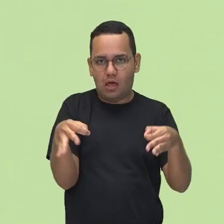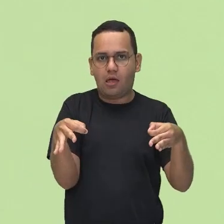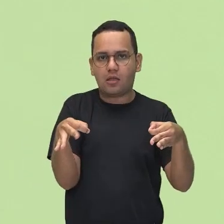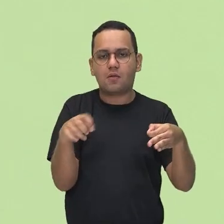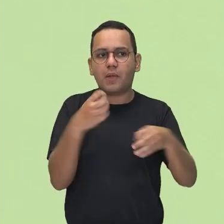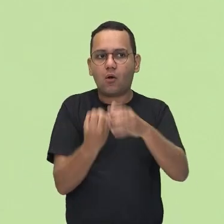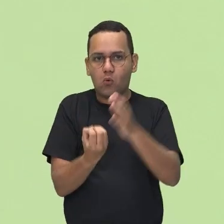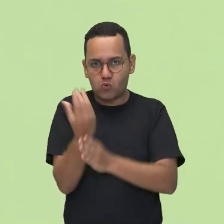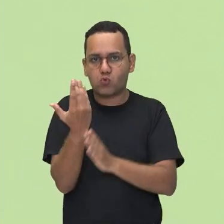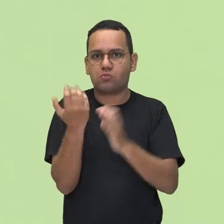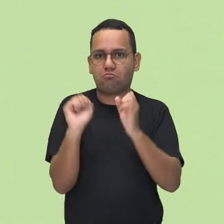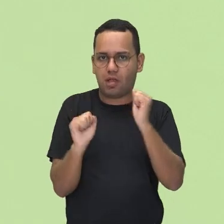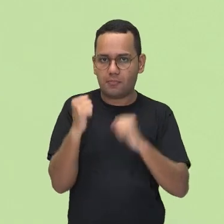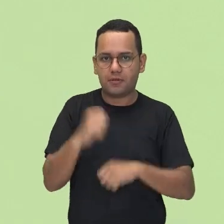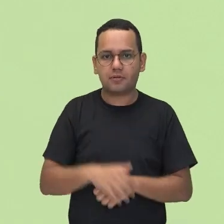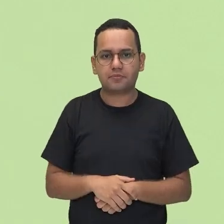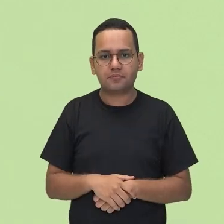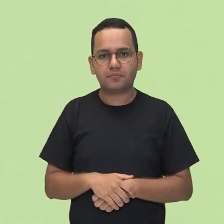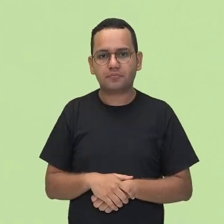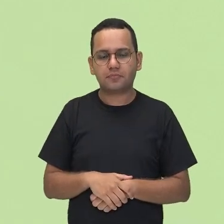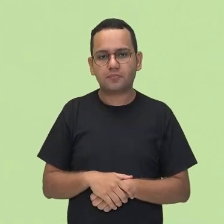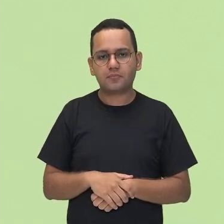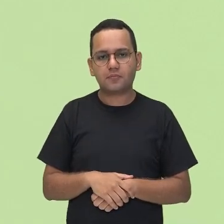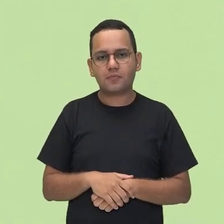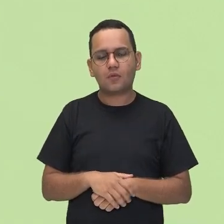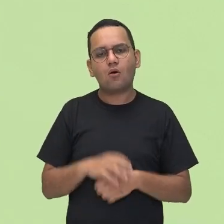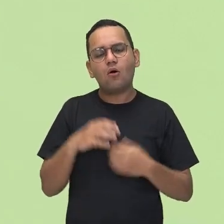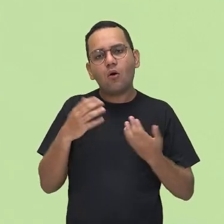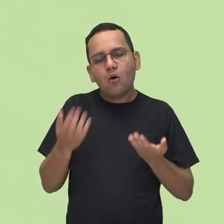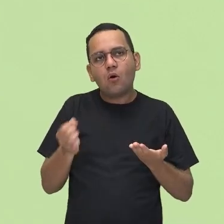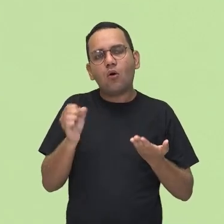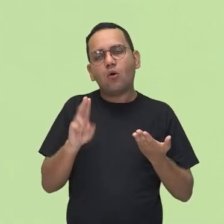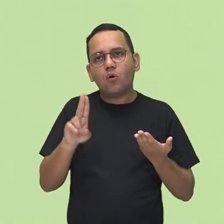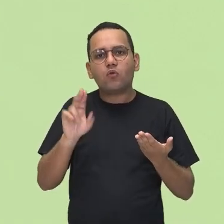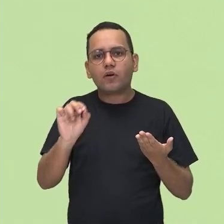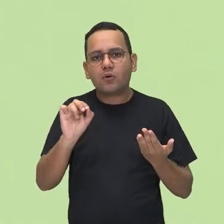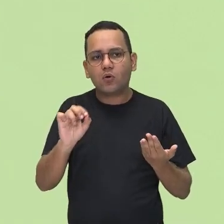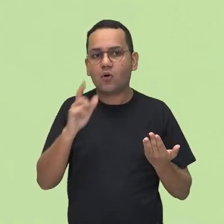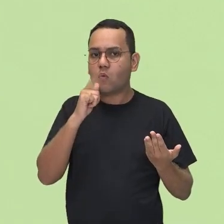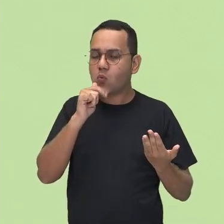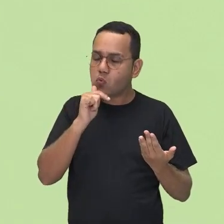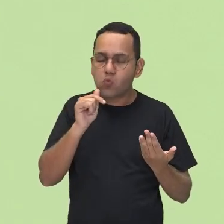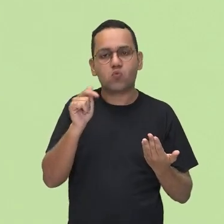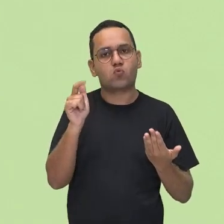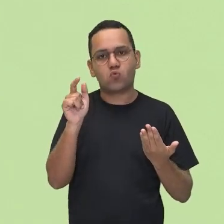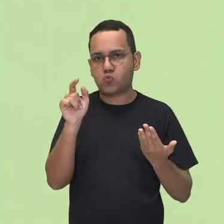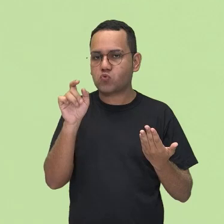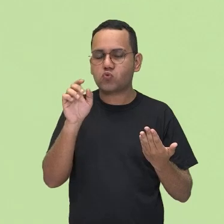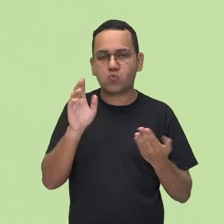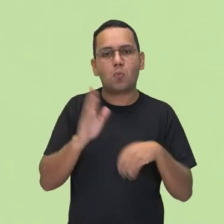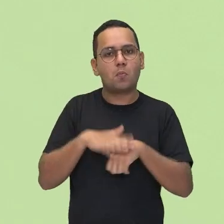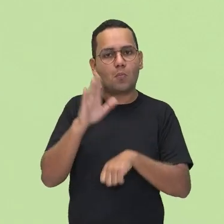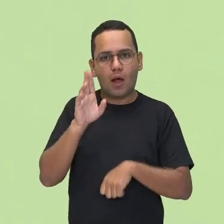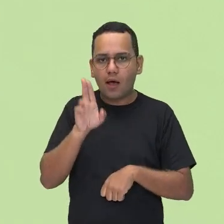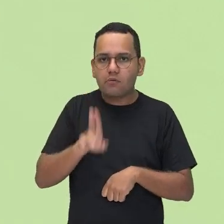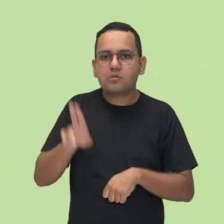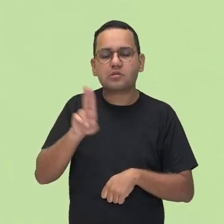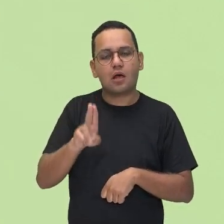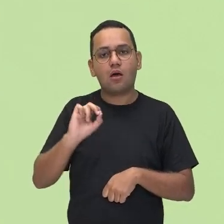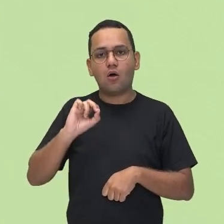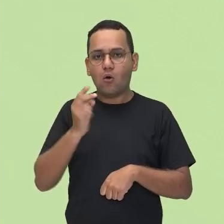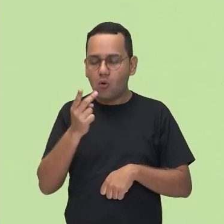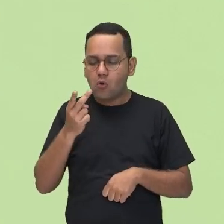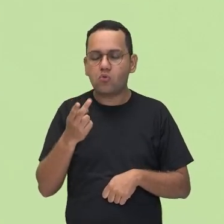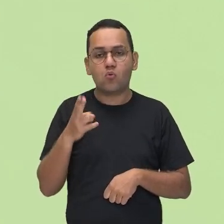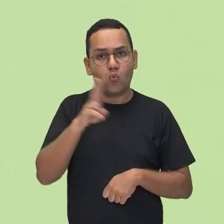se vai ser utilizado um consumo excessivo de água, um descarte de resíduos, né, químicos naquele